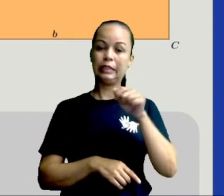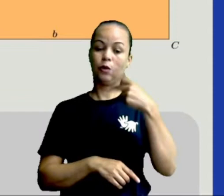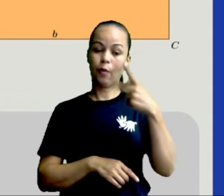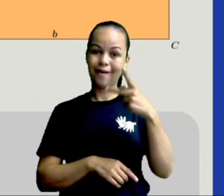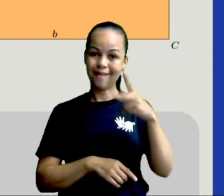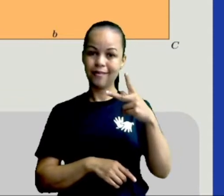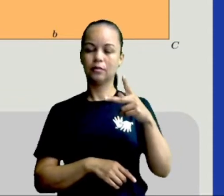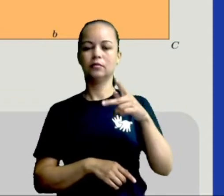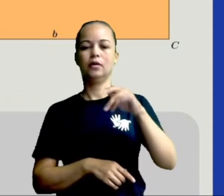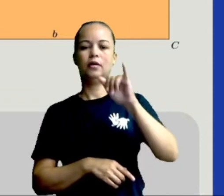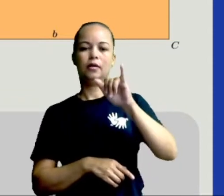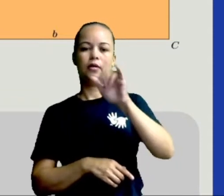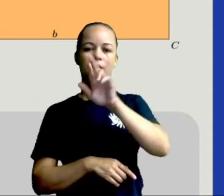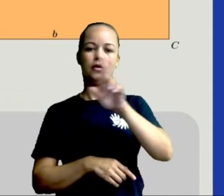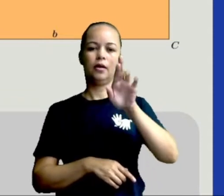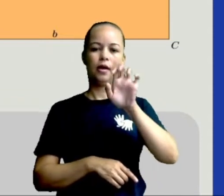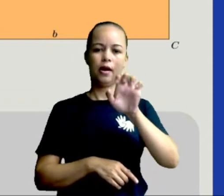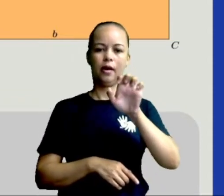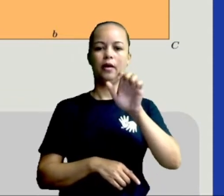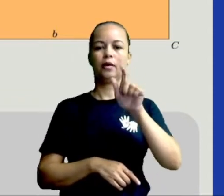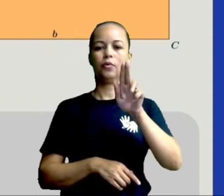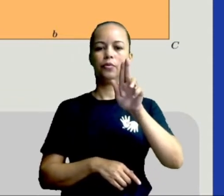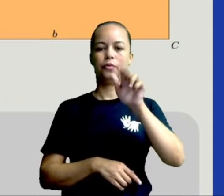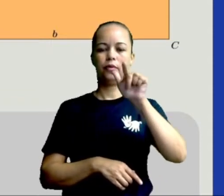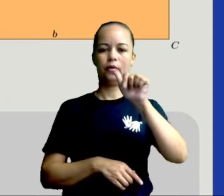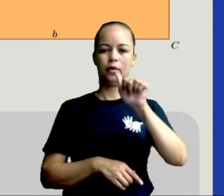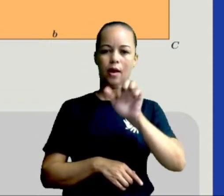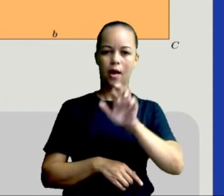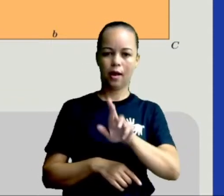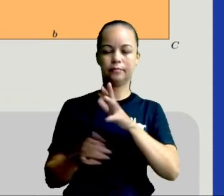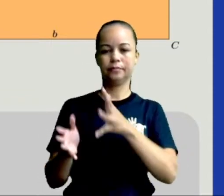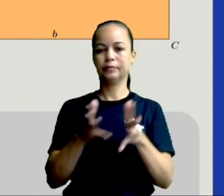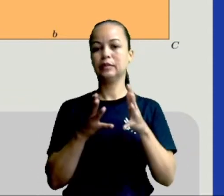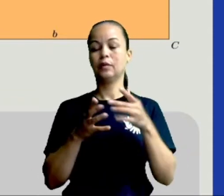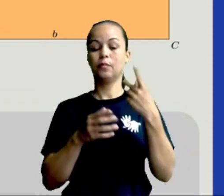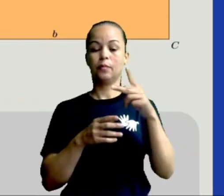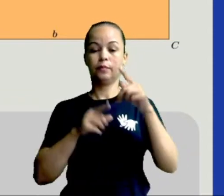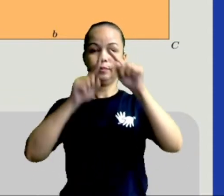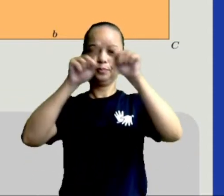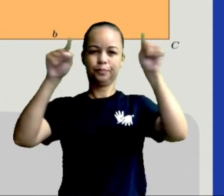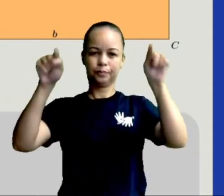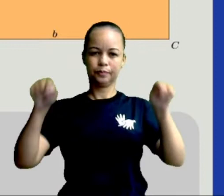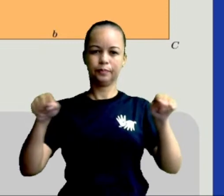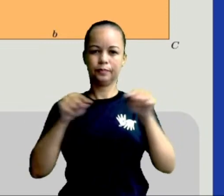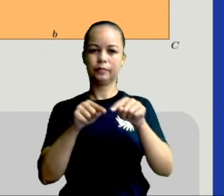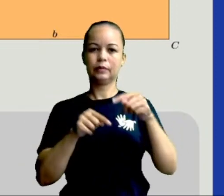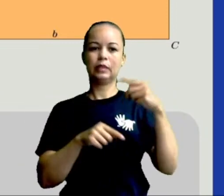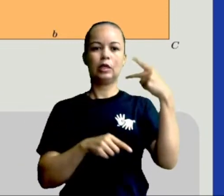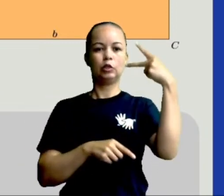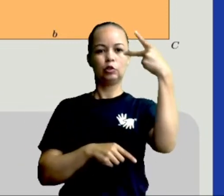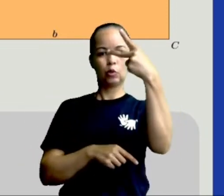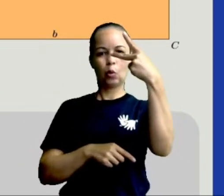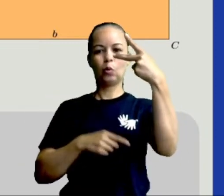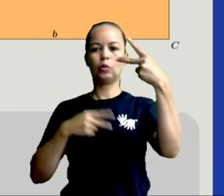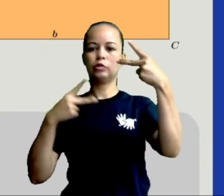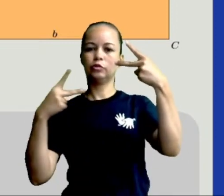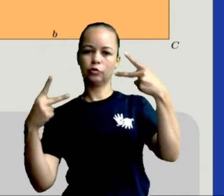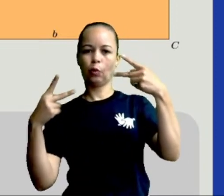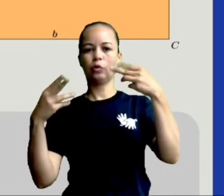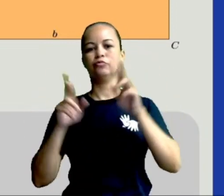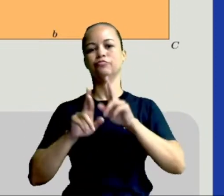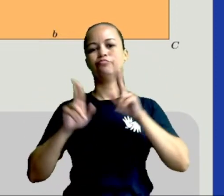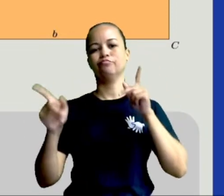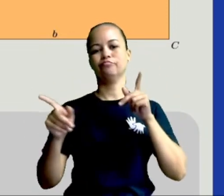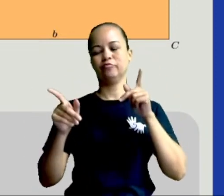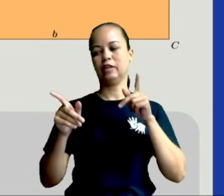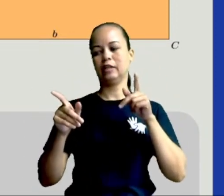um retângulo é um polígono irregular, pois seus lados são 2 a 2 diferentes. Ou seja, o valor da medida